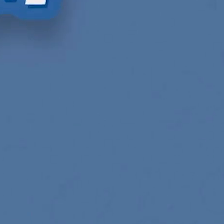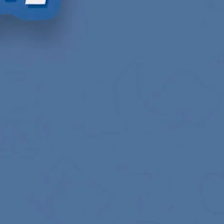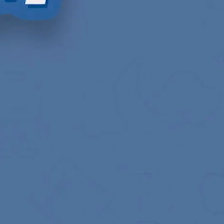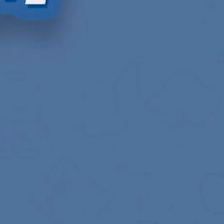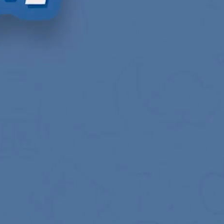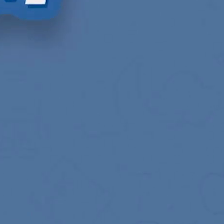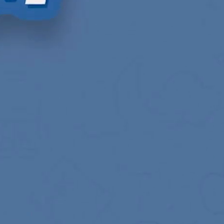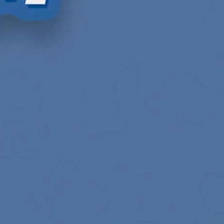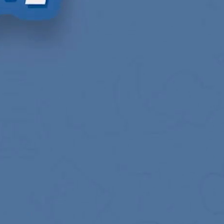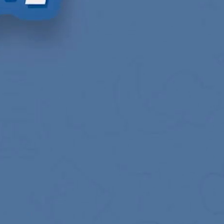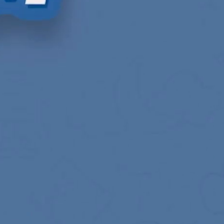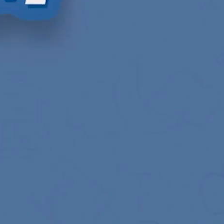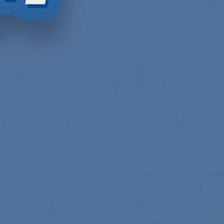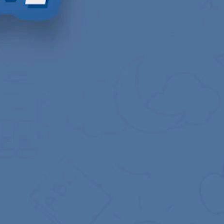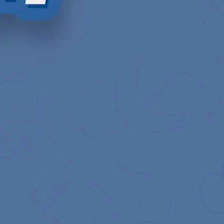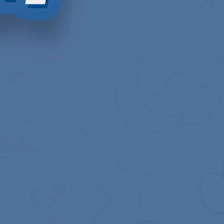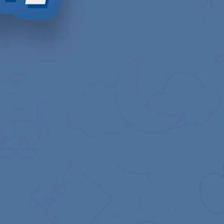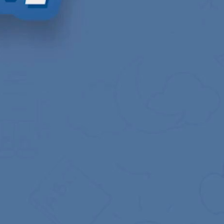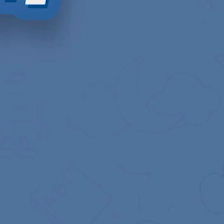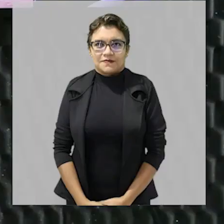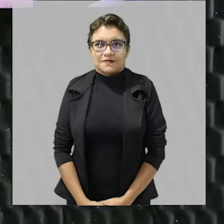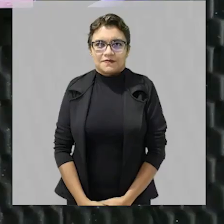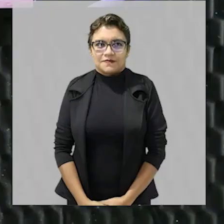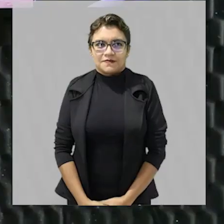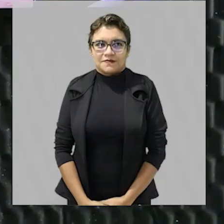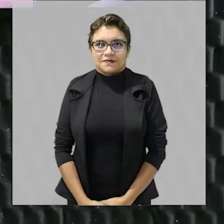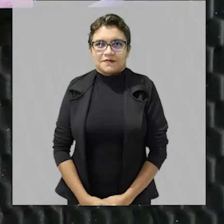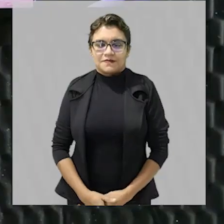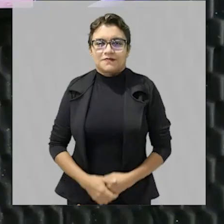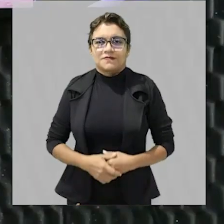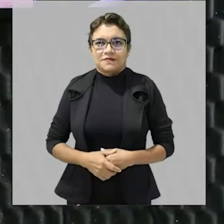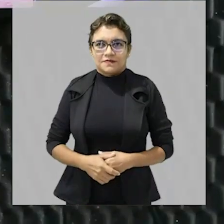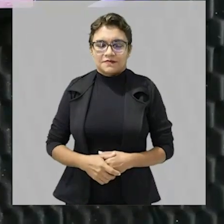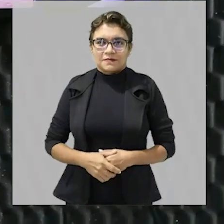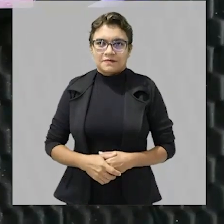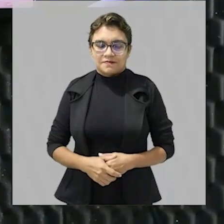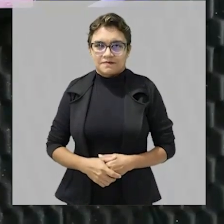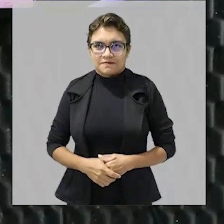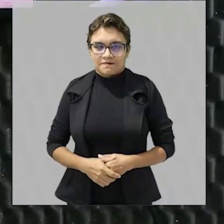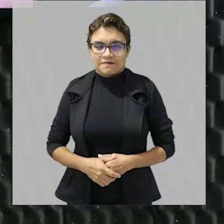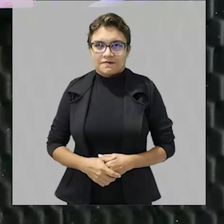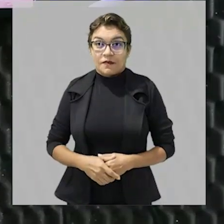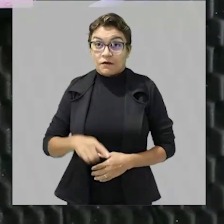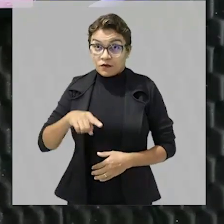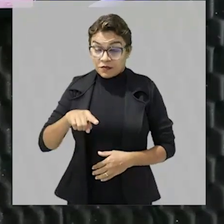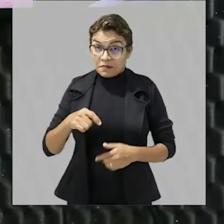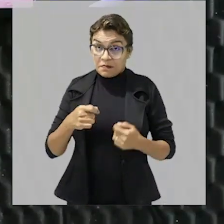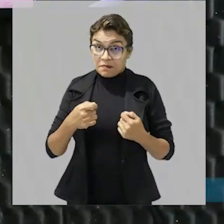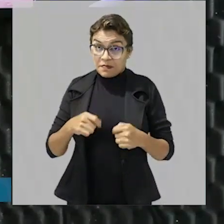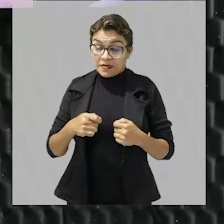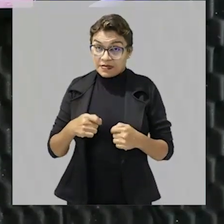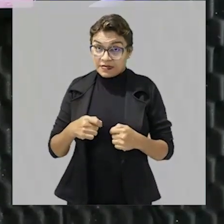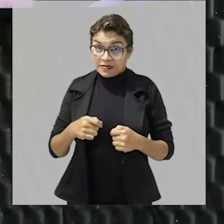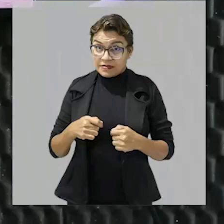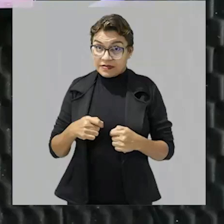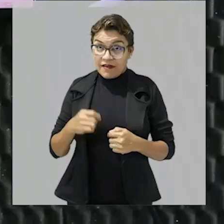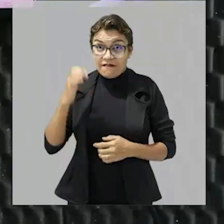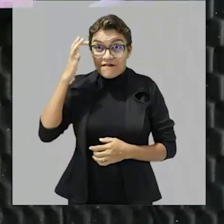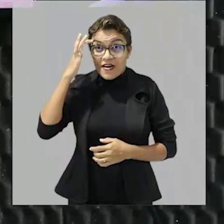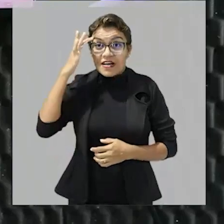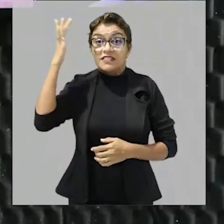nossa plataforma, interaja conosco nas nossas redes sociais. Nós estamos esperando por